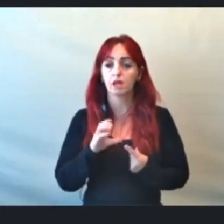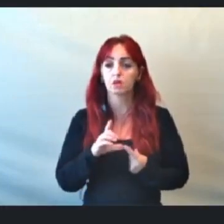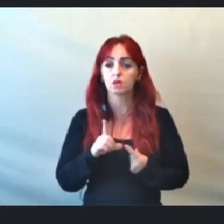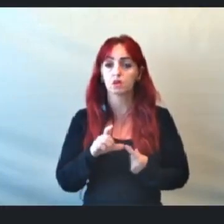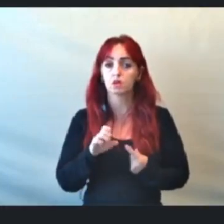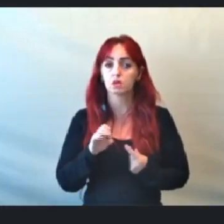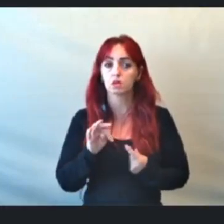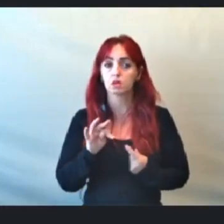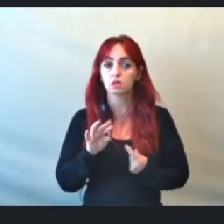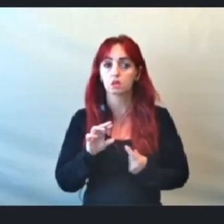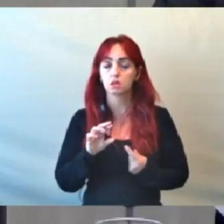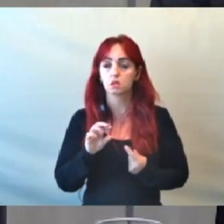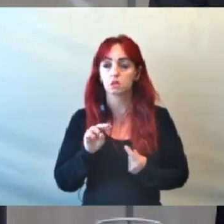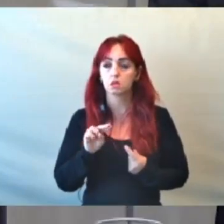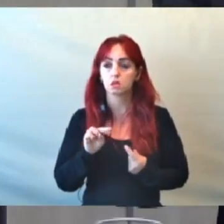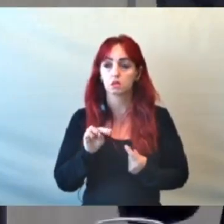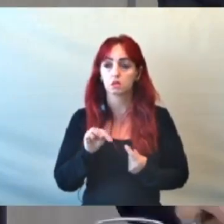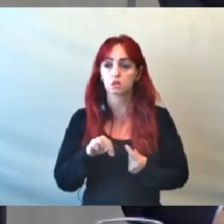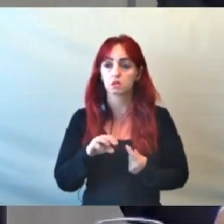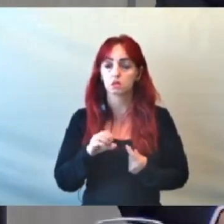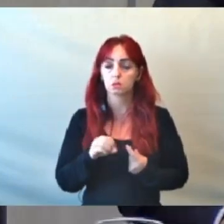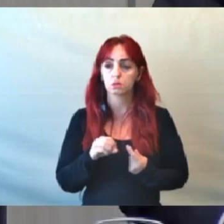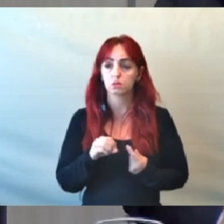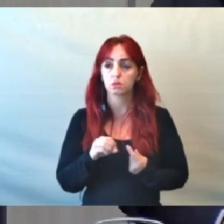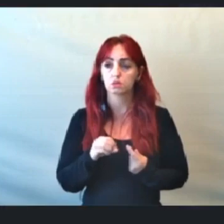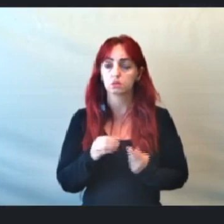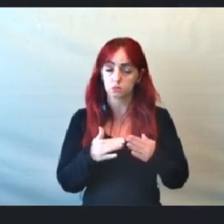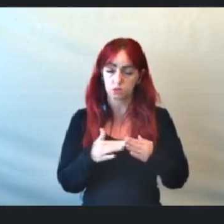De acordo com a diligência. Como voto, vereador Henrique Braga?